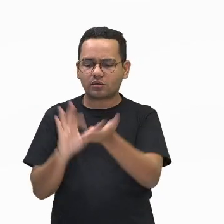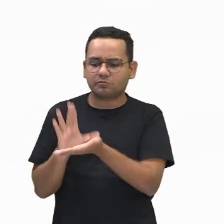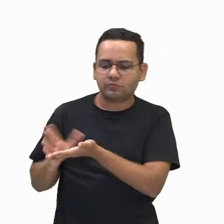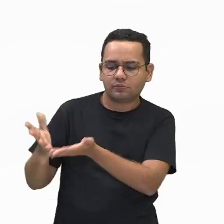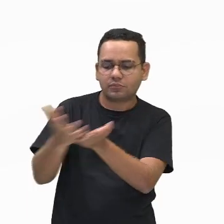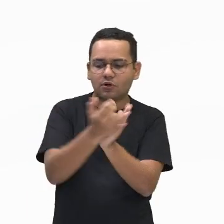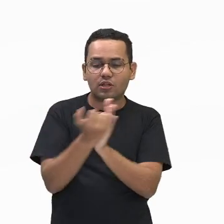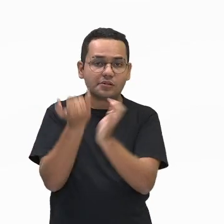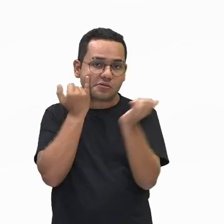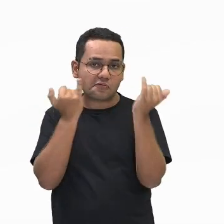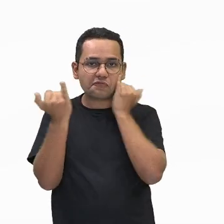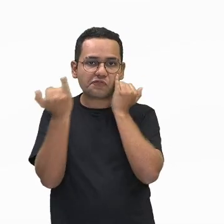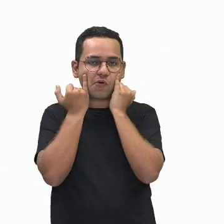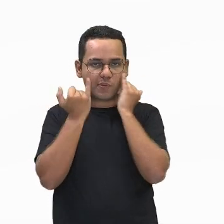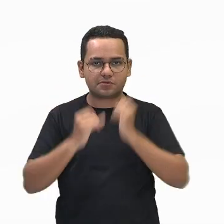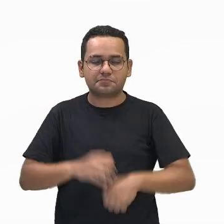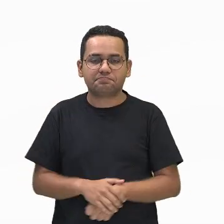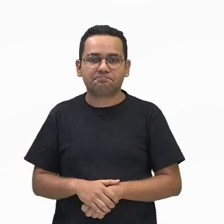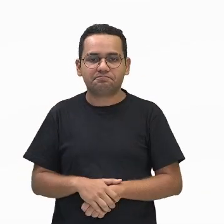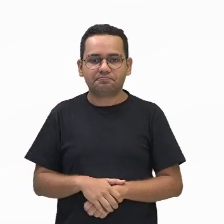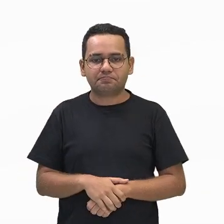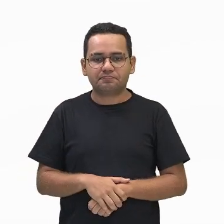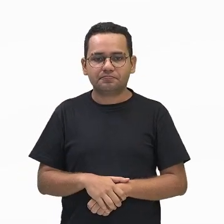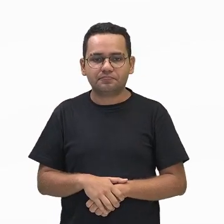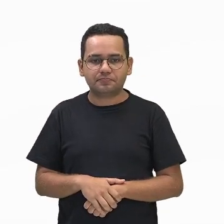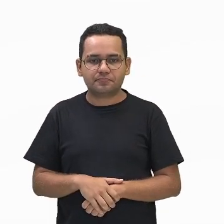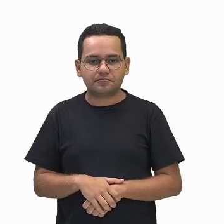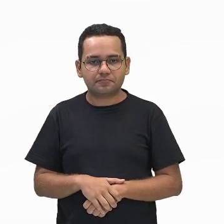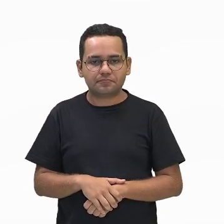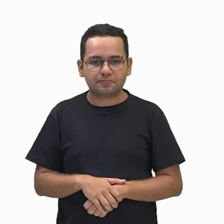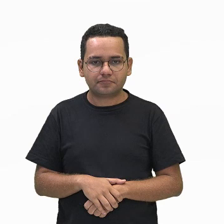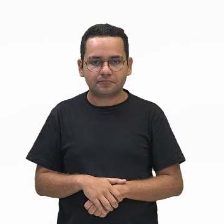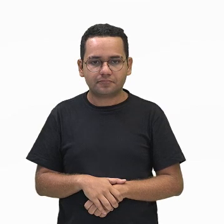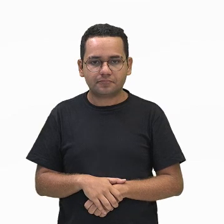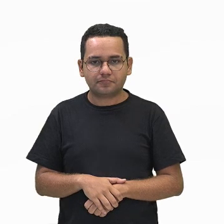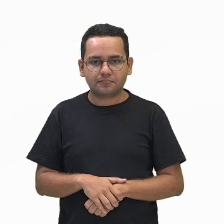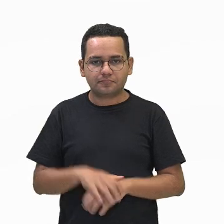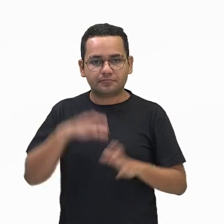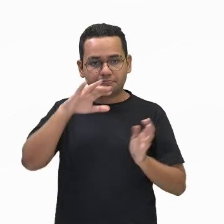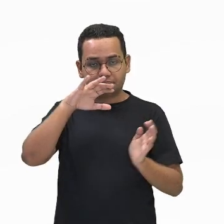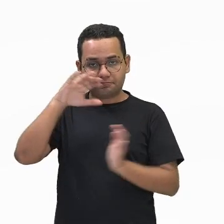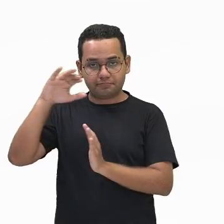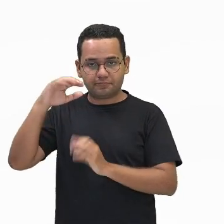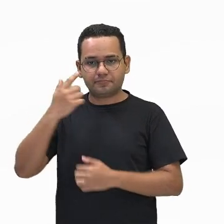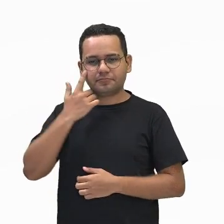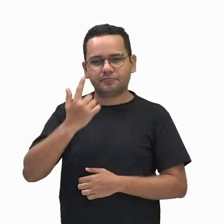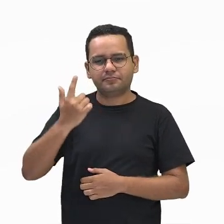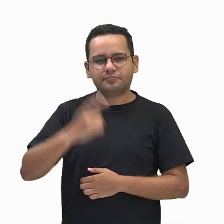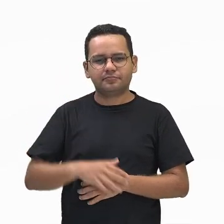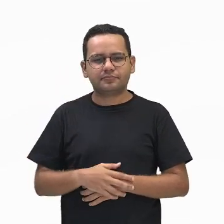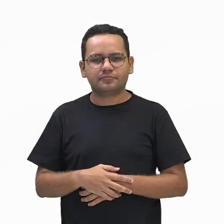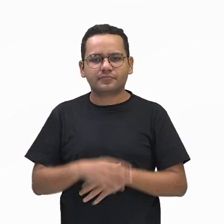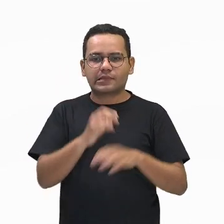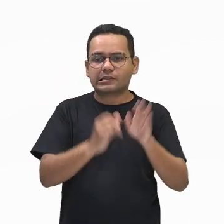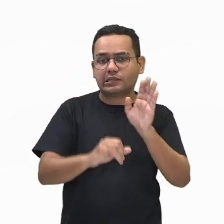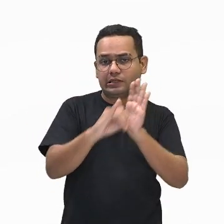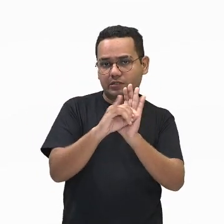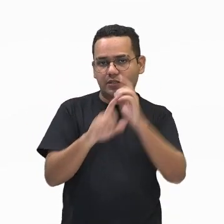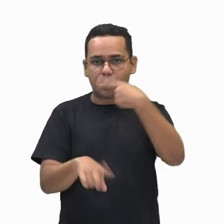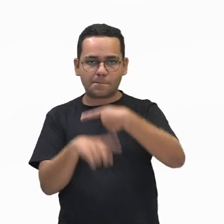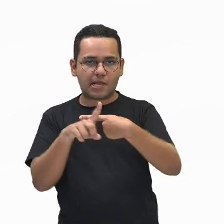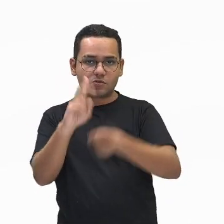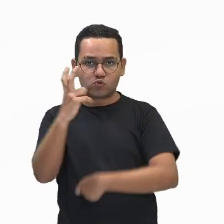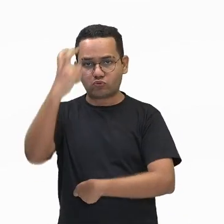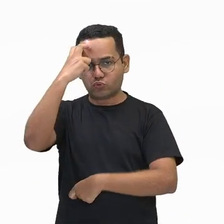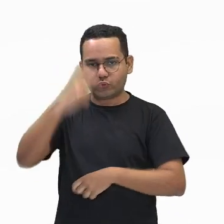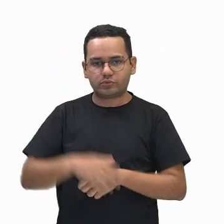nesse momento, nós vamos refletir sobre essas questões de identidade e cultura. O nome da atividade do dia,